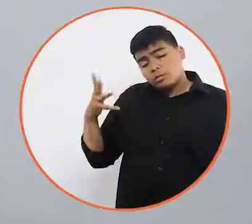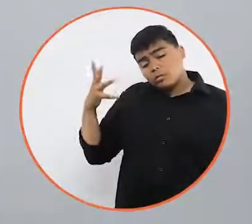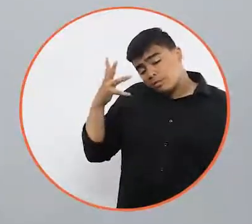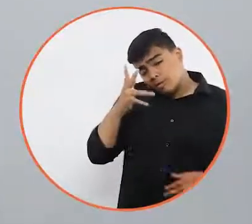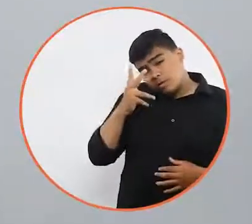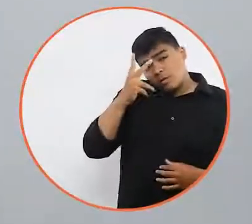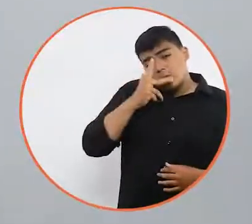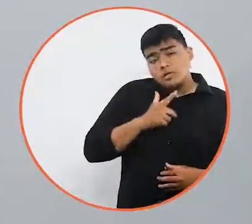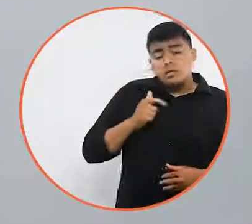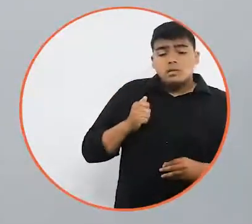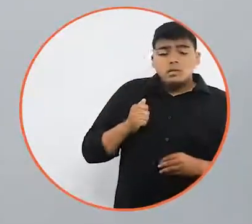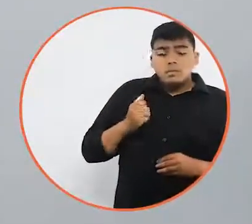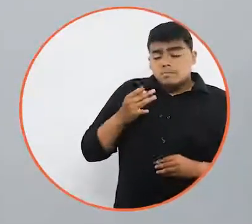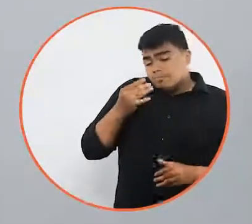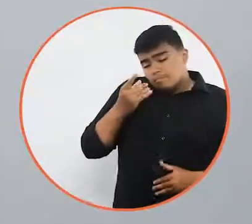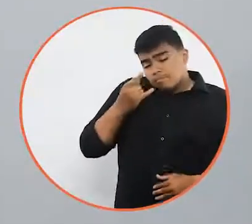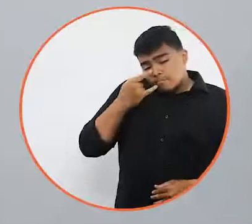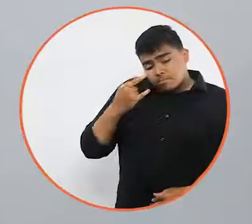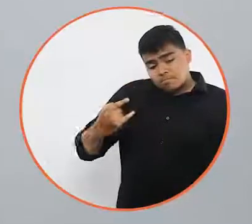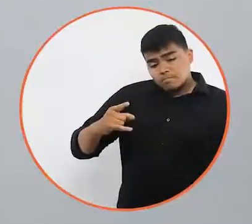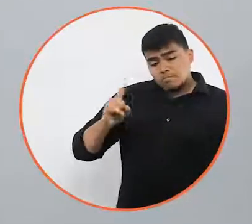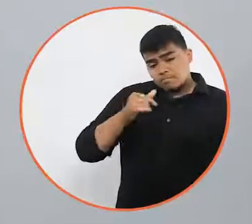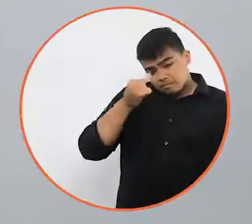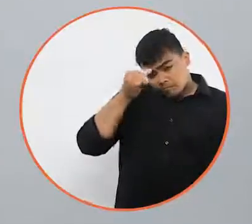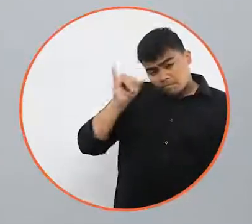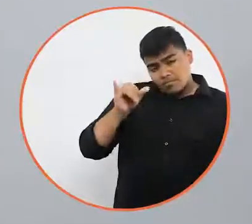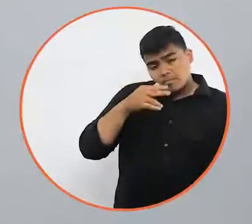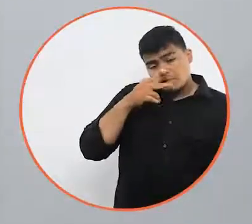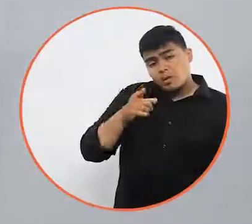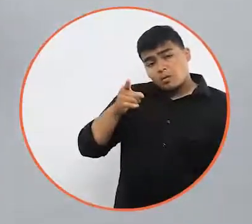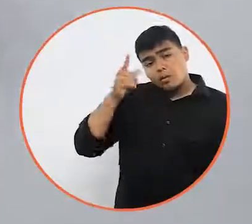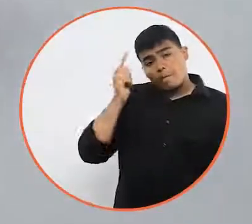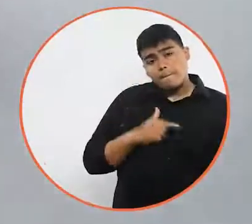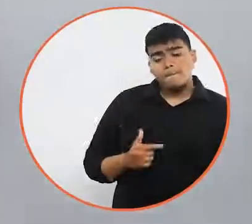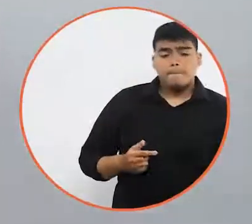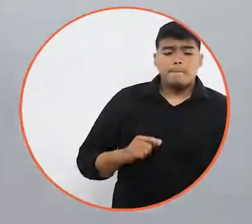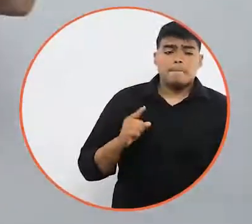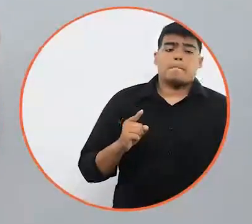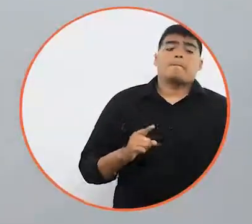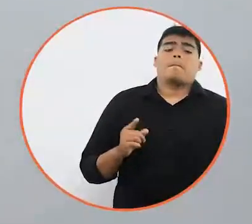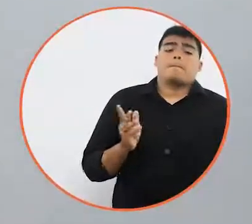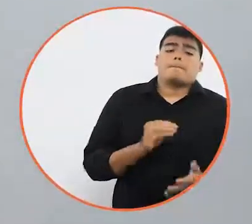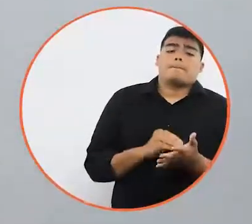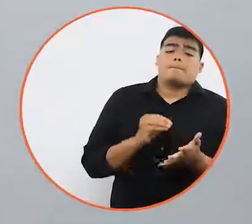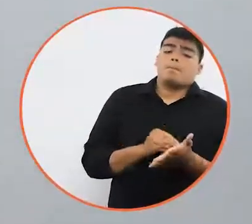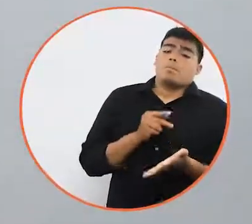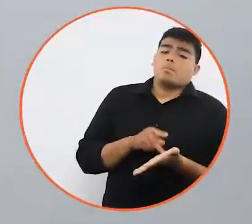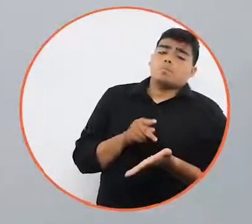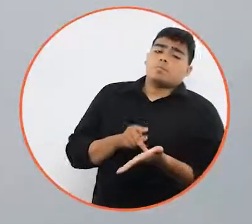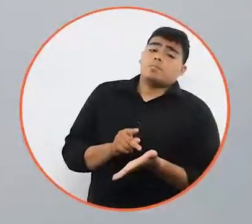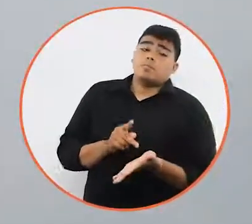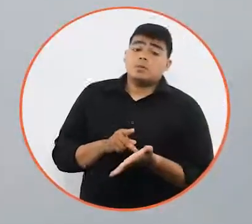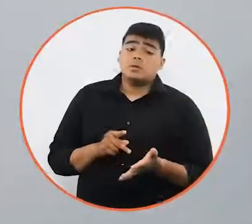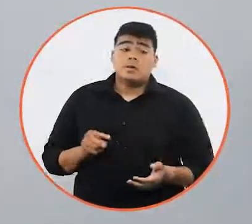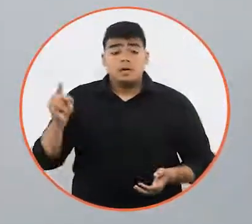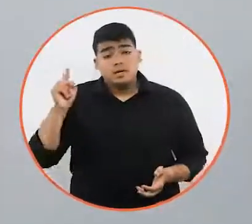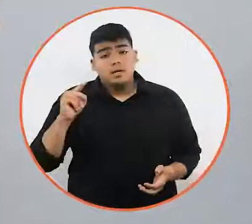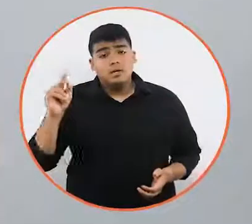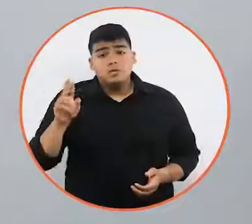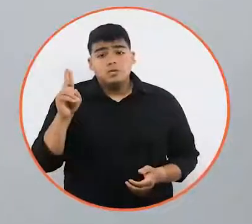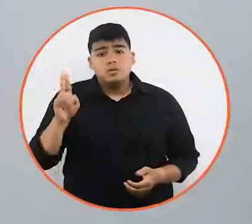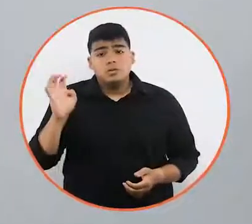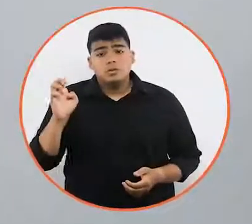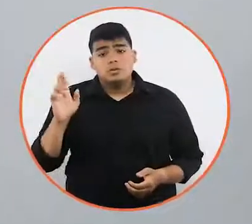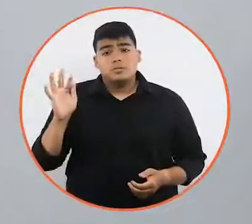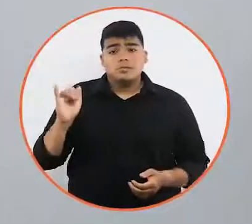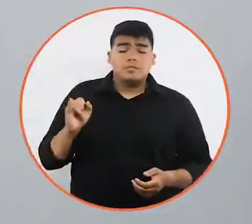né, tão atraente, né? Para não dizer, né? Você faltou com a verdade, para não dizer que o camarada mentiu. Então isso é o que nós